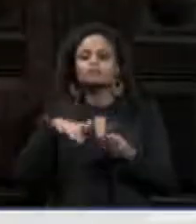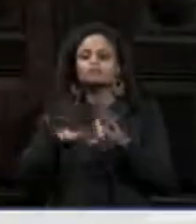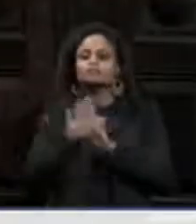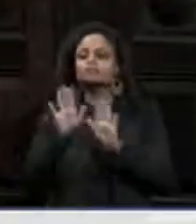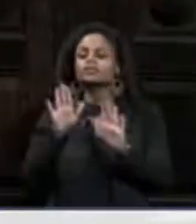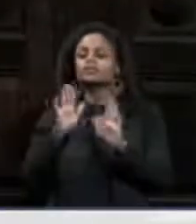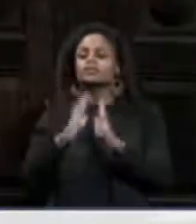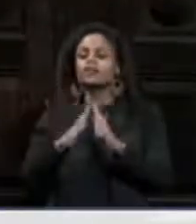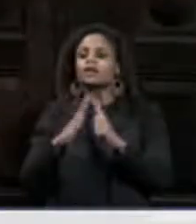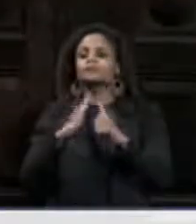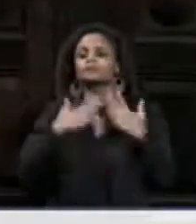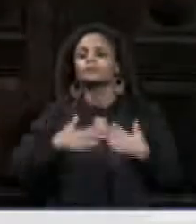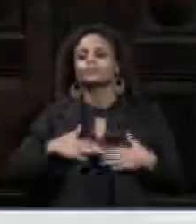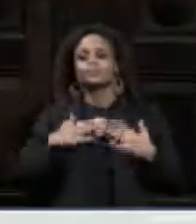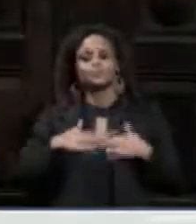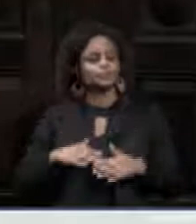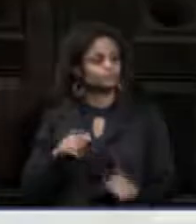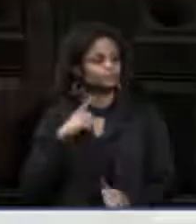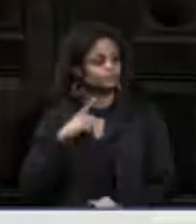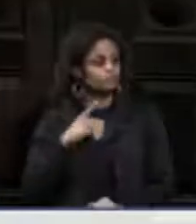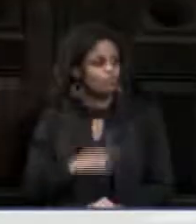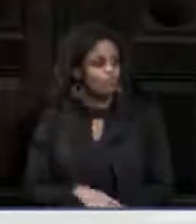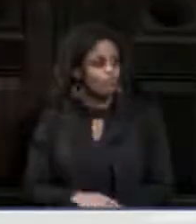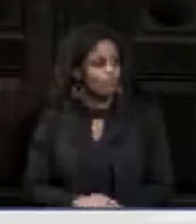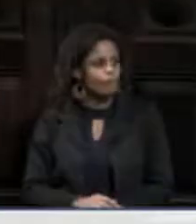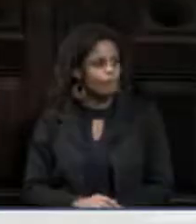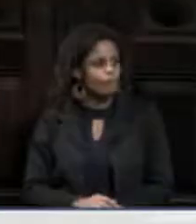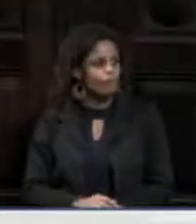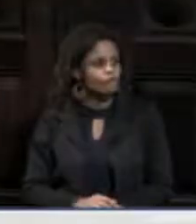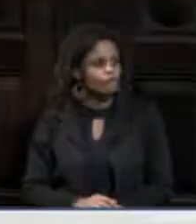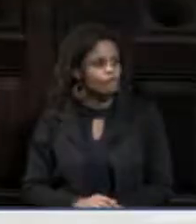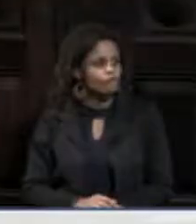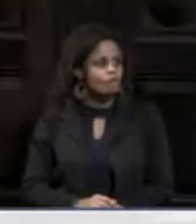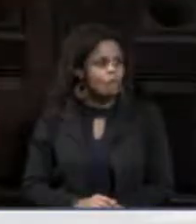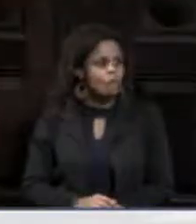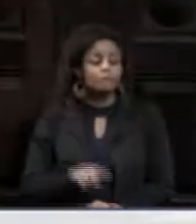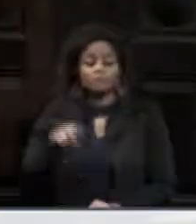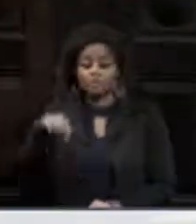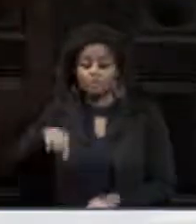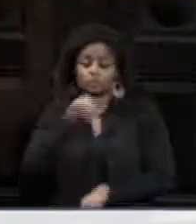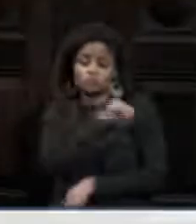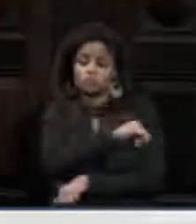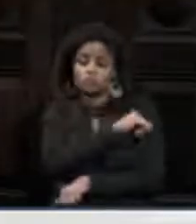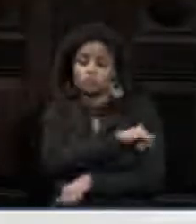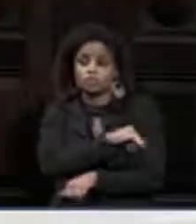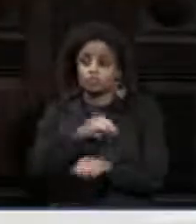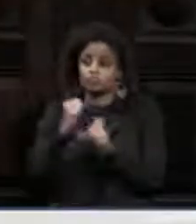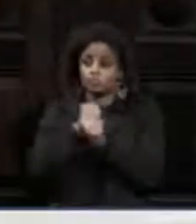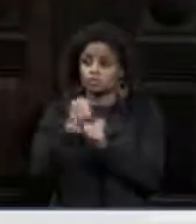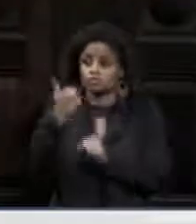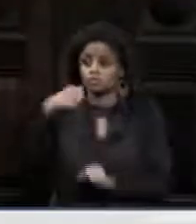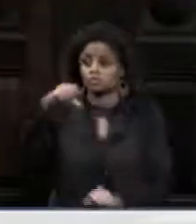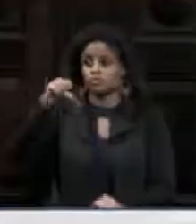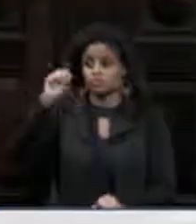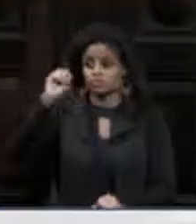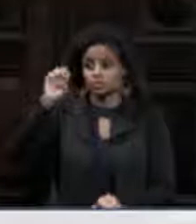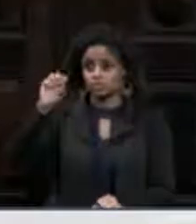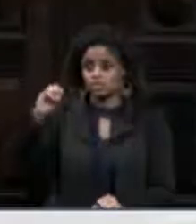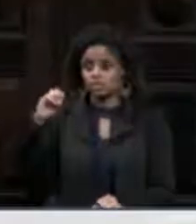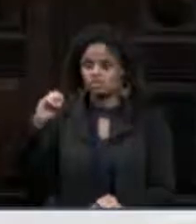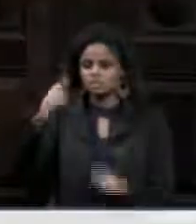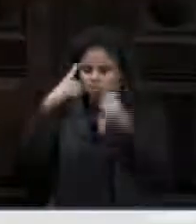Rio de Janeiro, década de 80, violência recrudesce, as pessoas passam aí para o